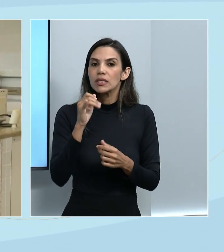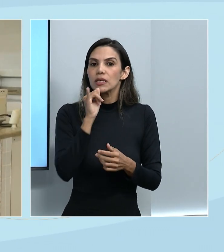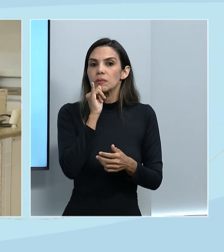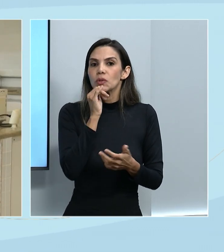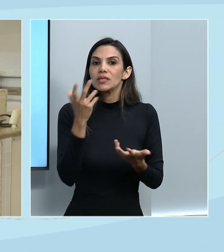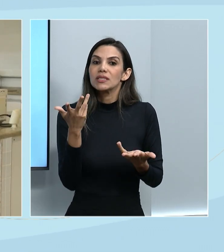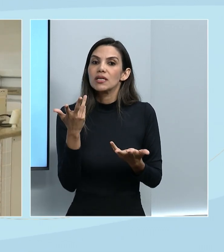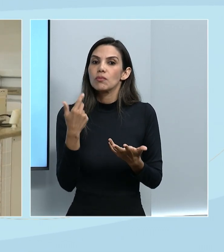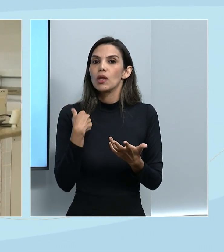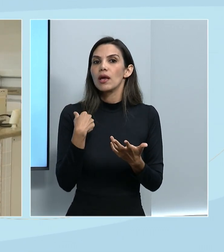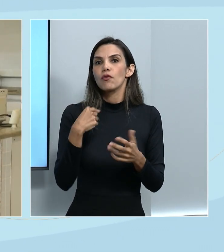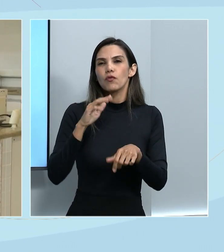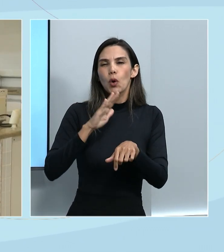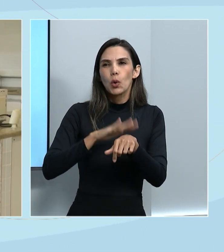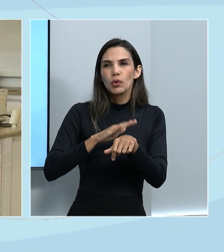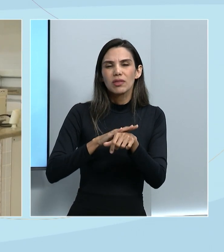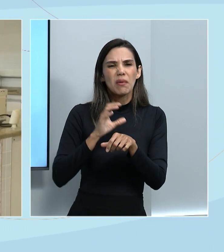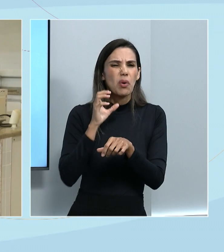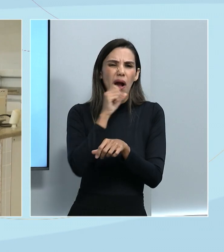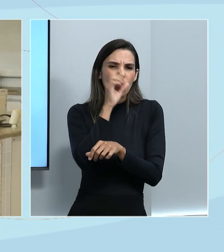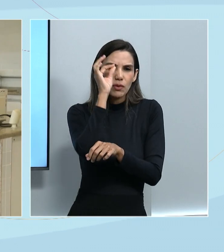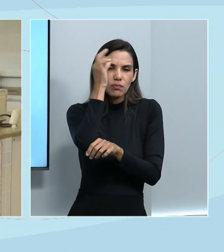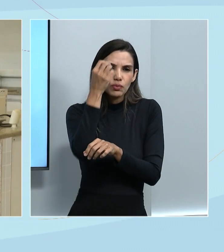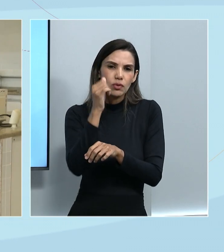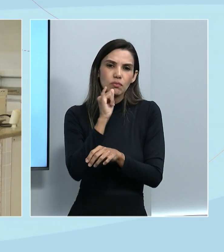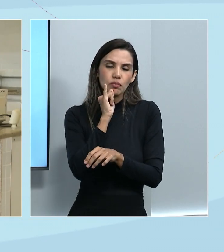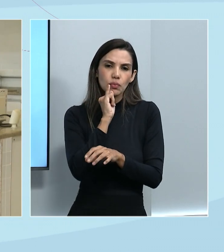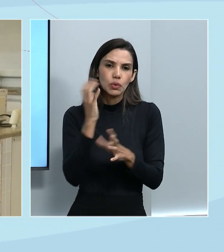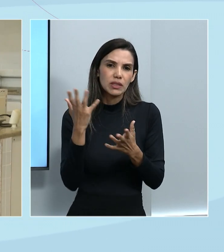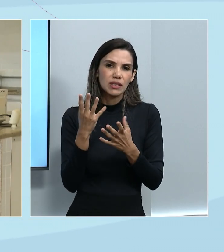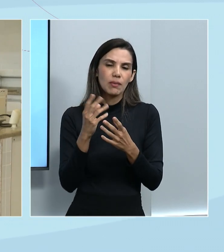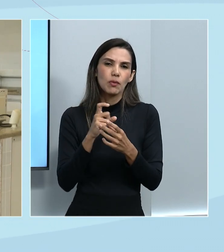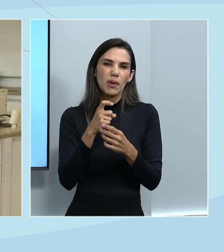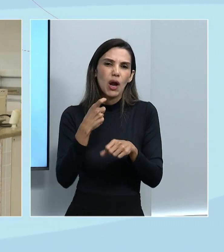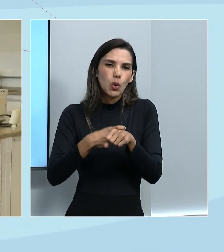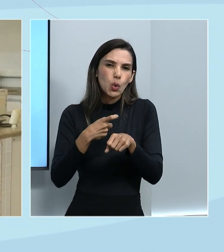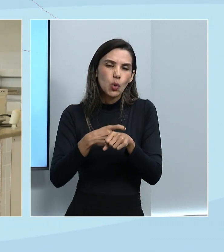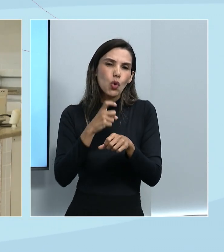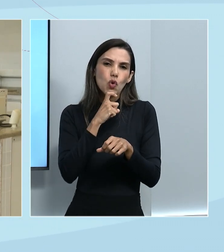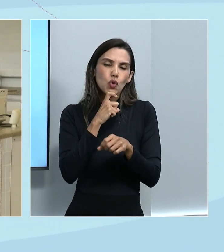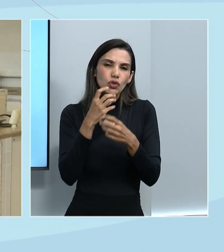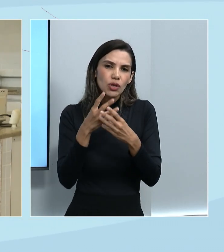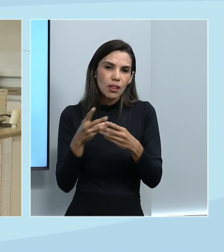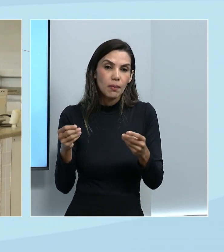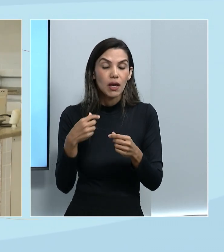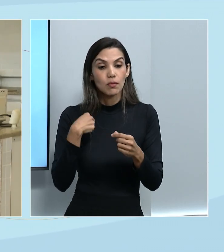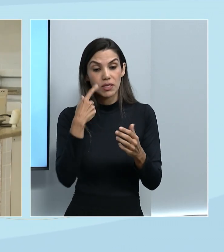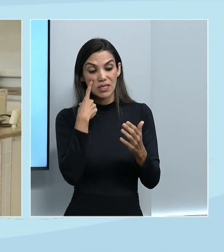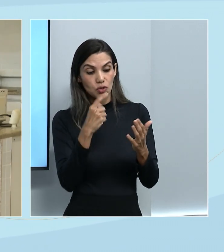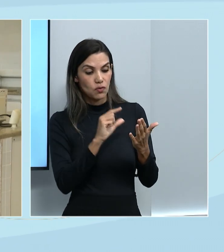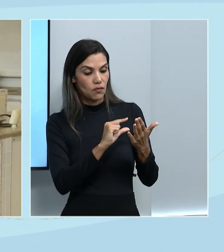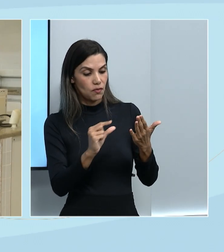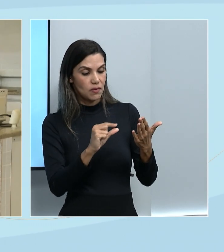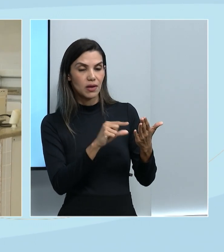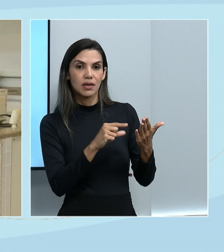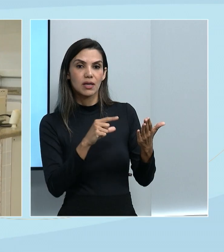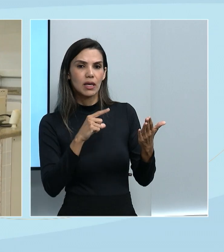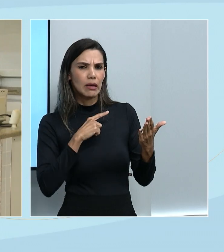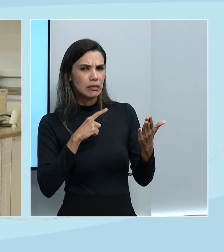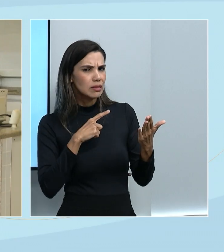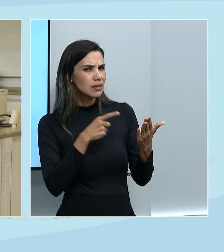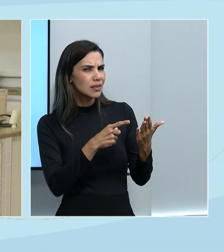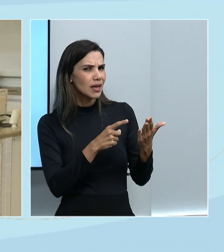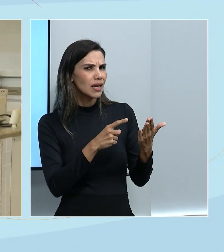colocar um tempo mais rápido no micro-ondas para um descongelamento, por exemplo, eu preciso verificar na embalagem